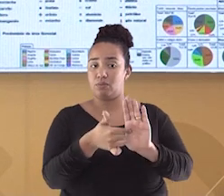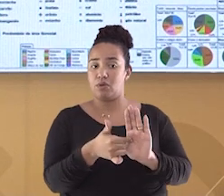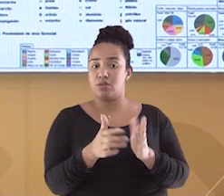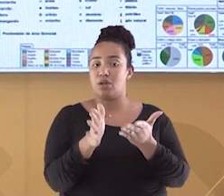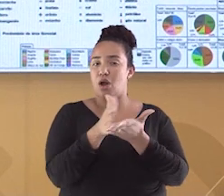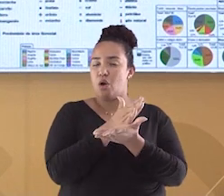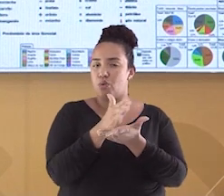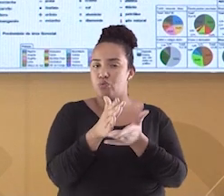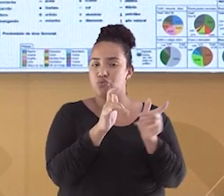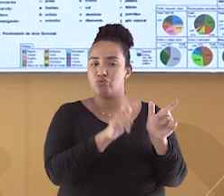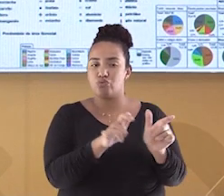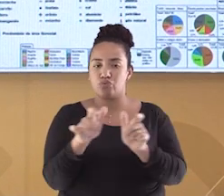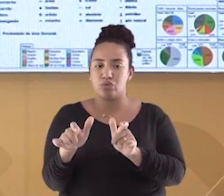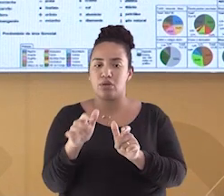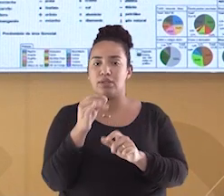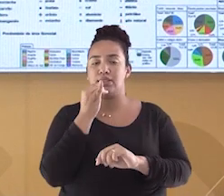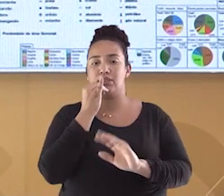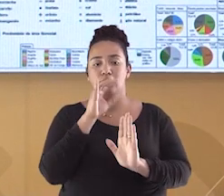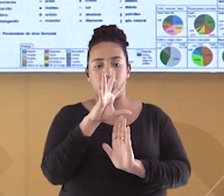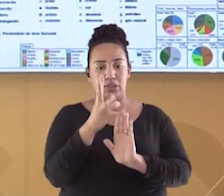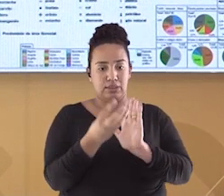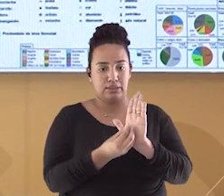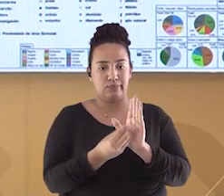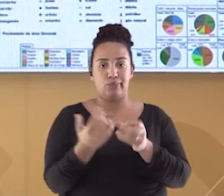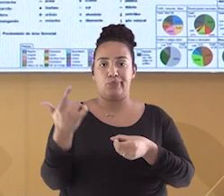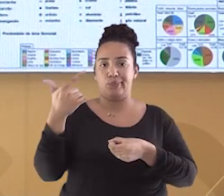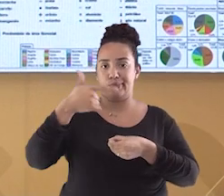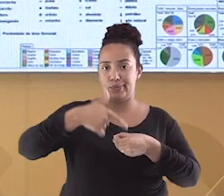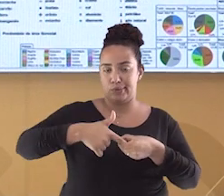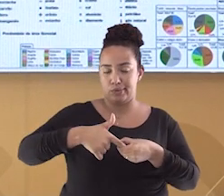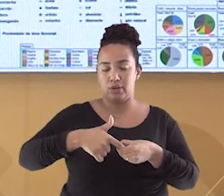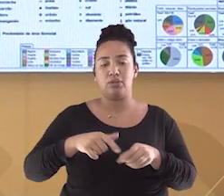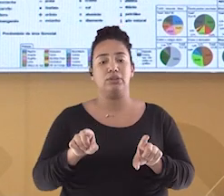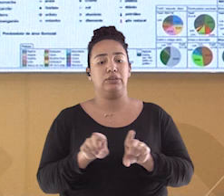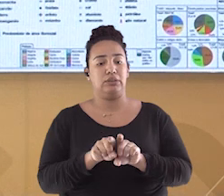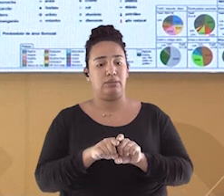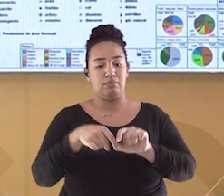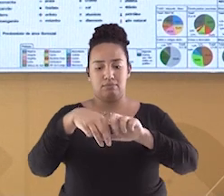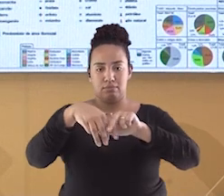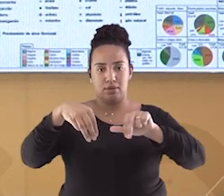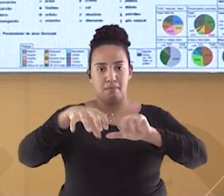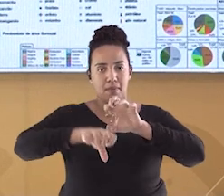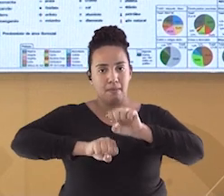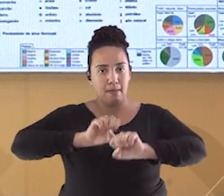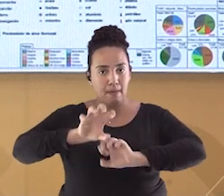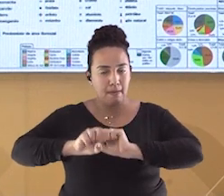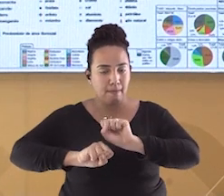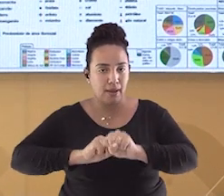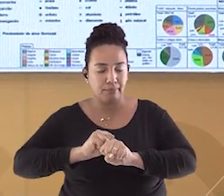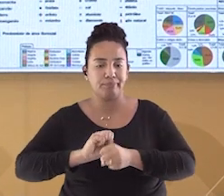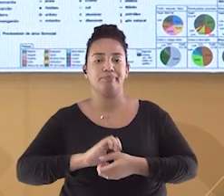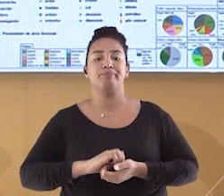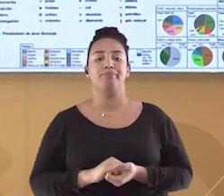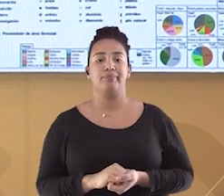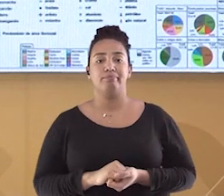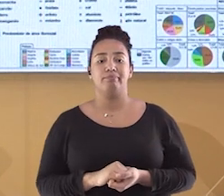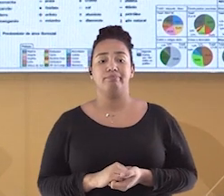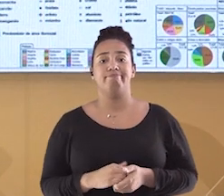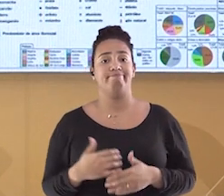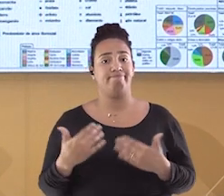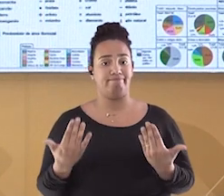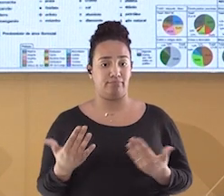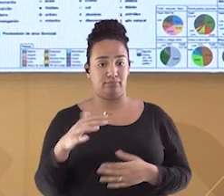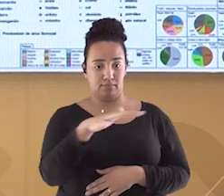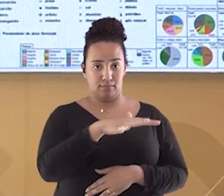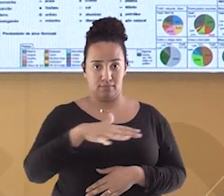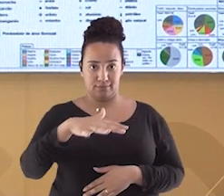alguns pontos o símbolo do petróleo e o extrativismo de minerais e vegetais, já que nessa